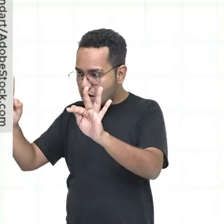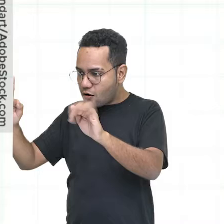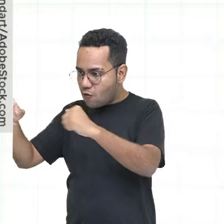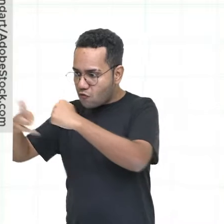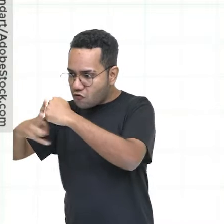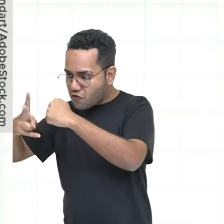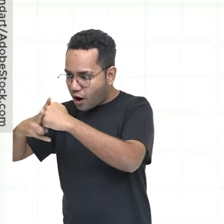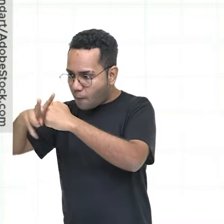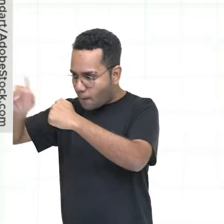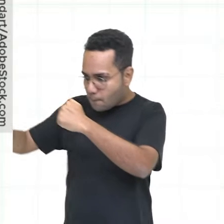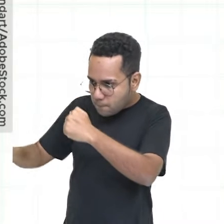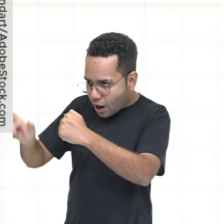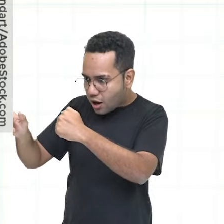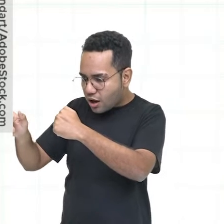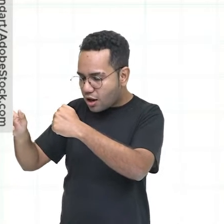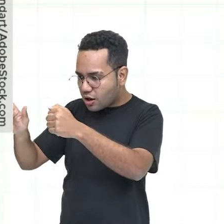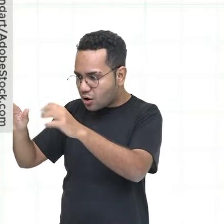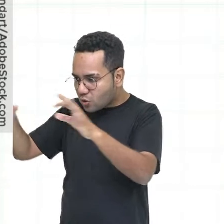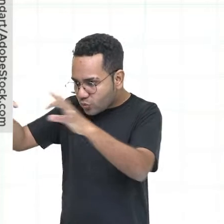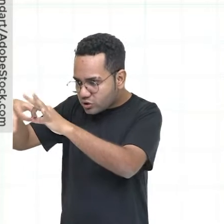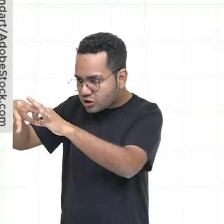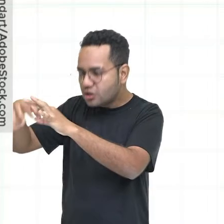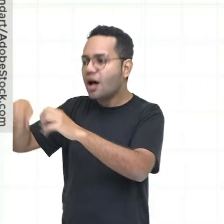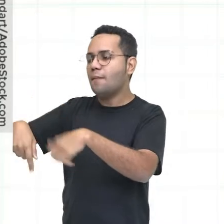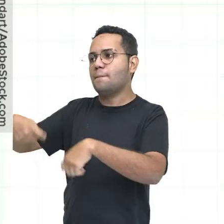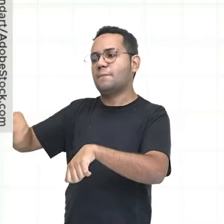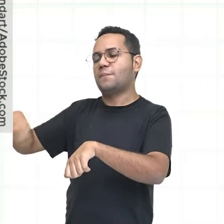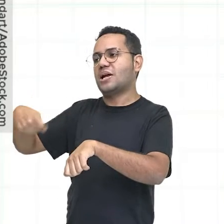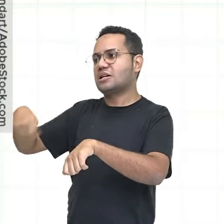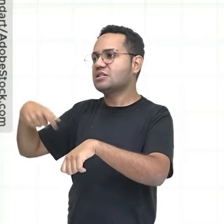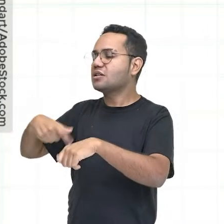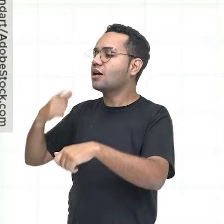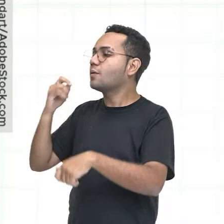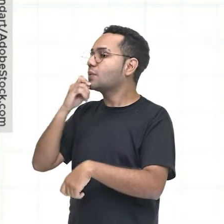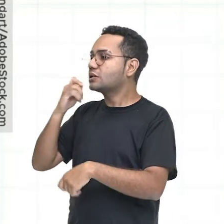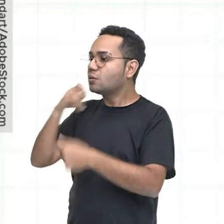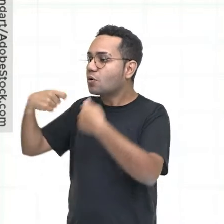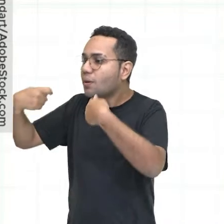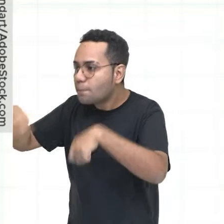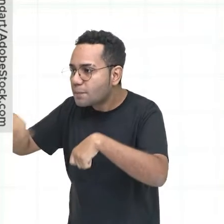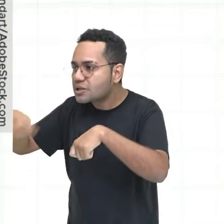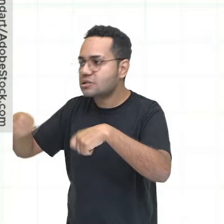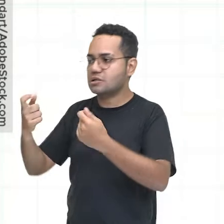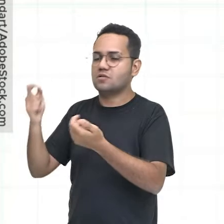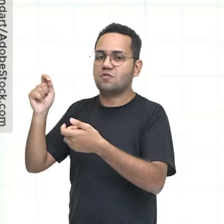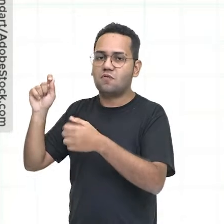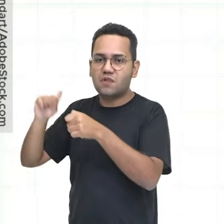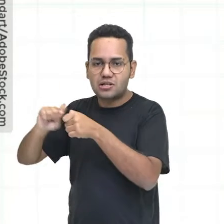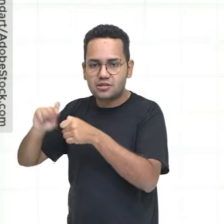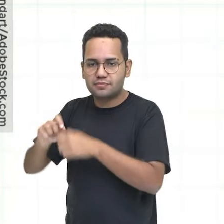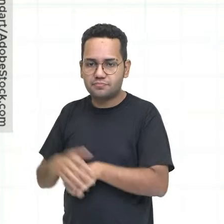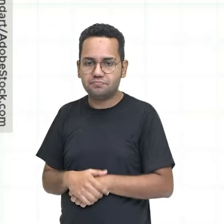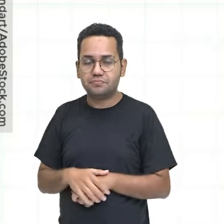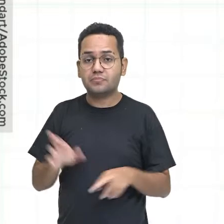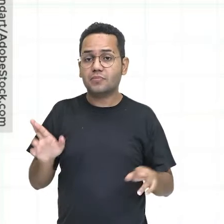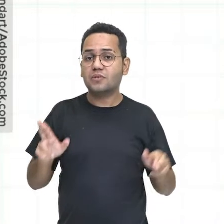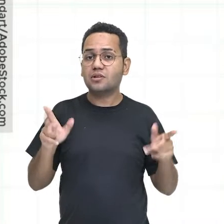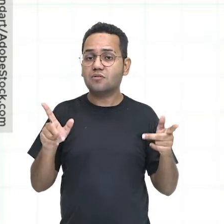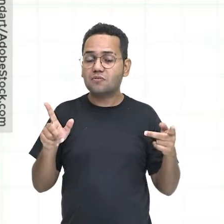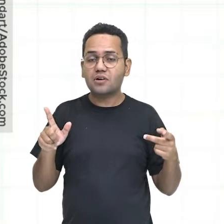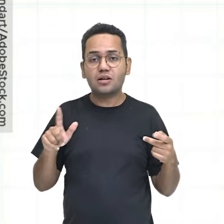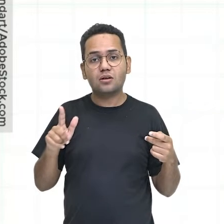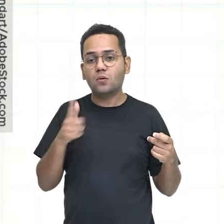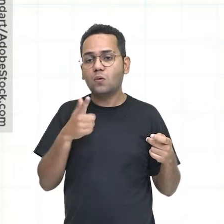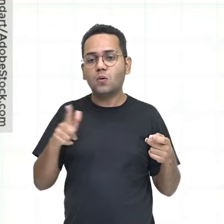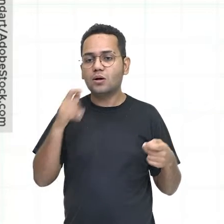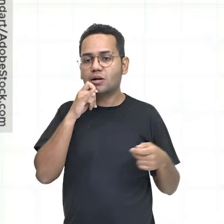de necessidade, de precisar, de dever, tá certo? Diferente do should, que é um verbo modal que eu utilizo,